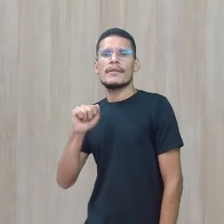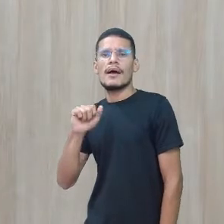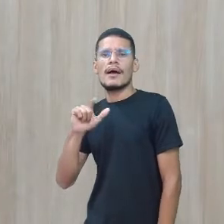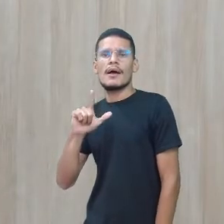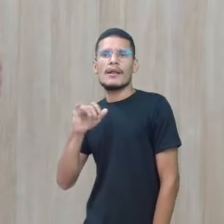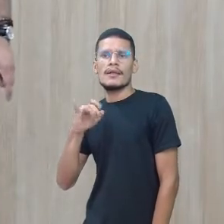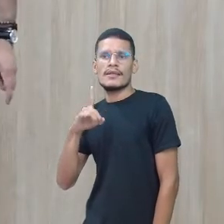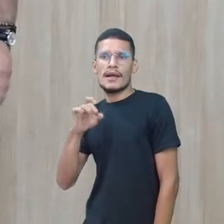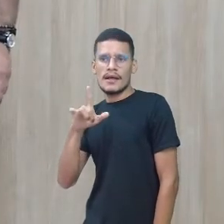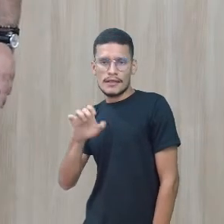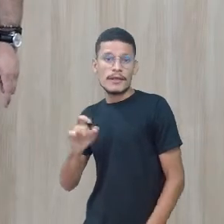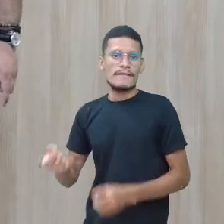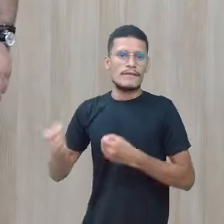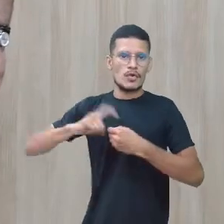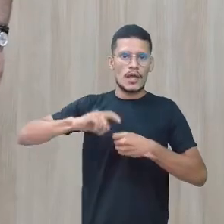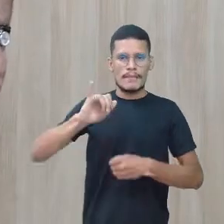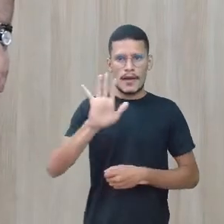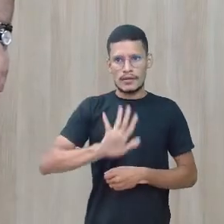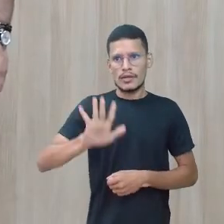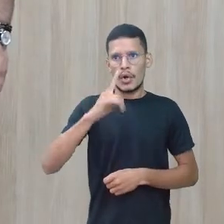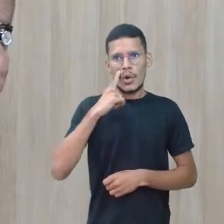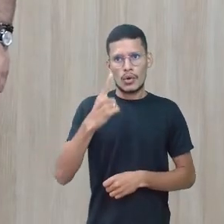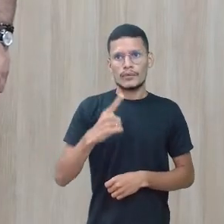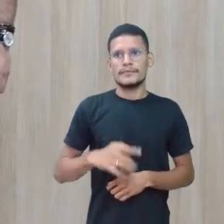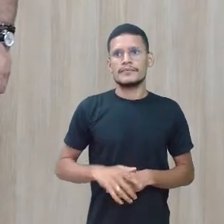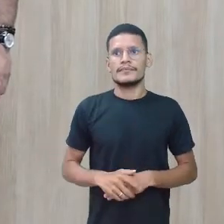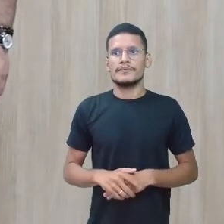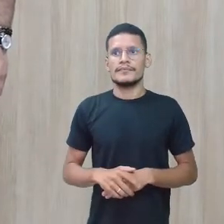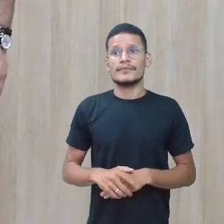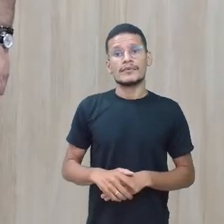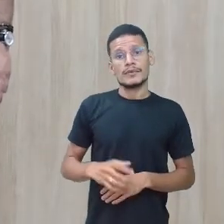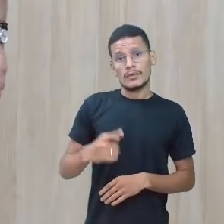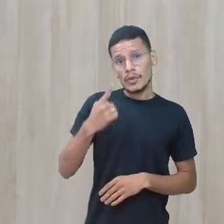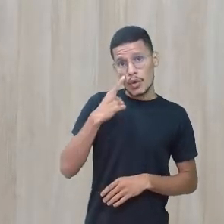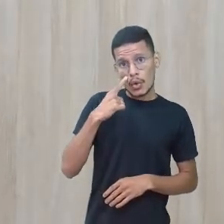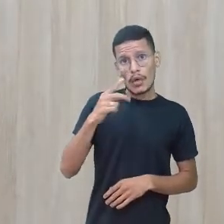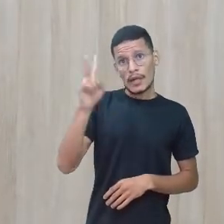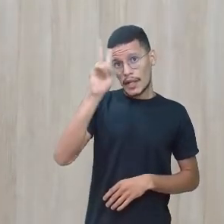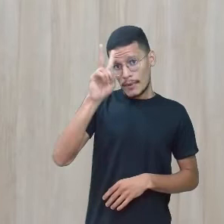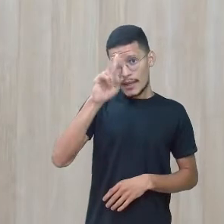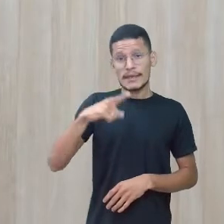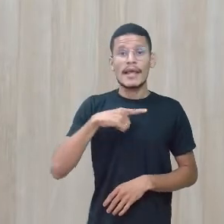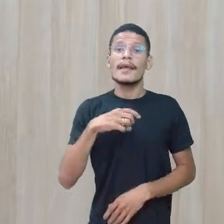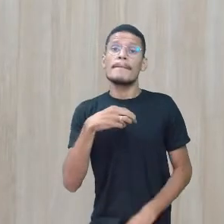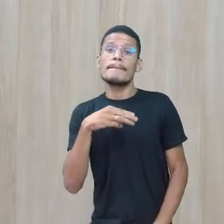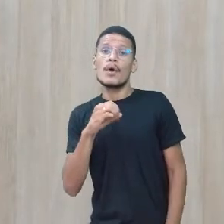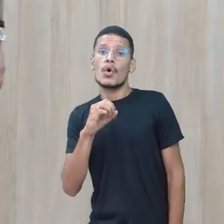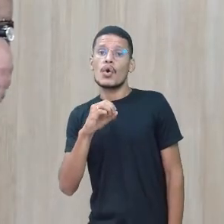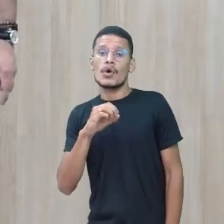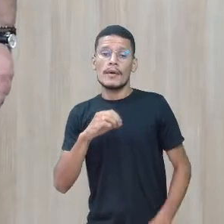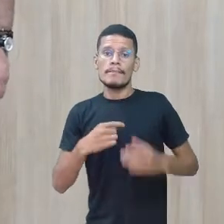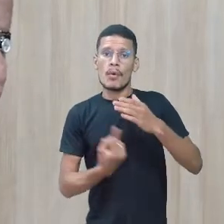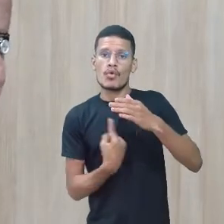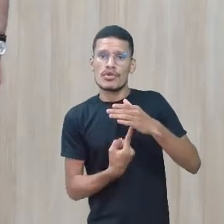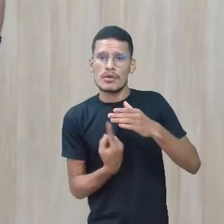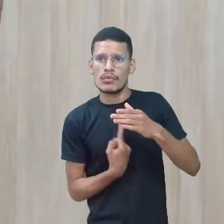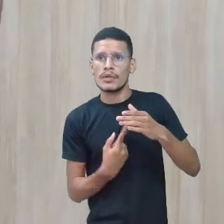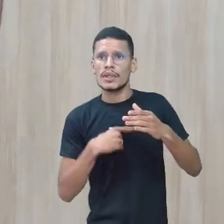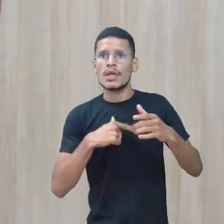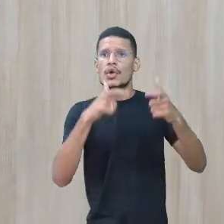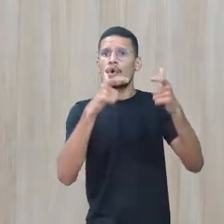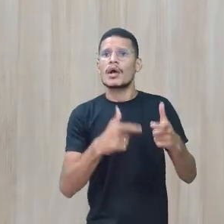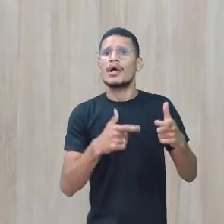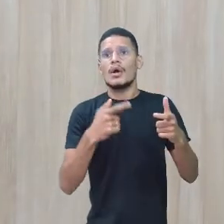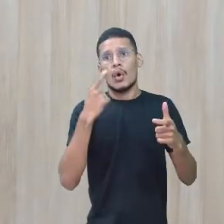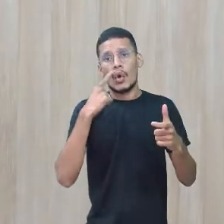Vamos voltar para a imagem aqui, bem rápido. Lembra que eu coloquei ali o moinho, né? O moinho está